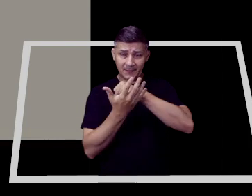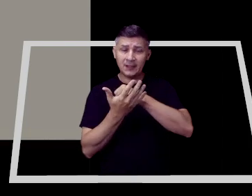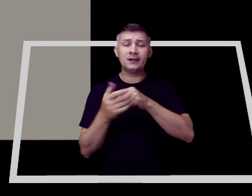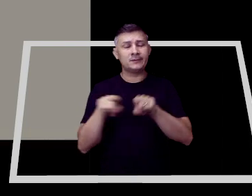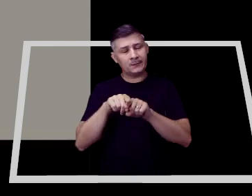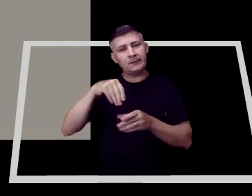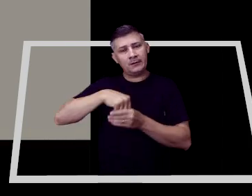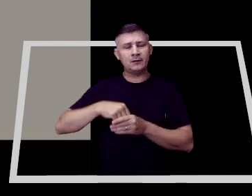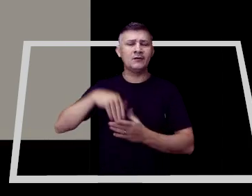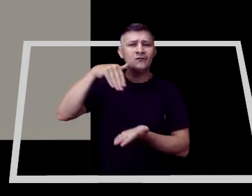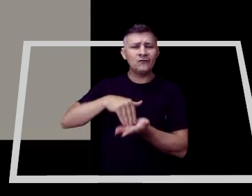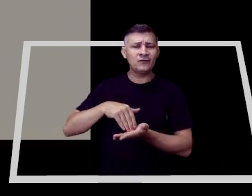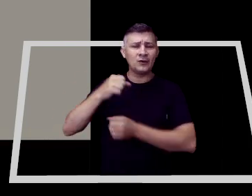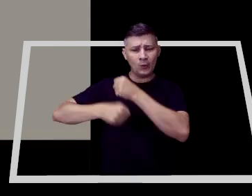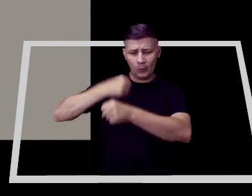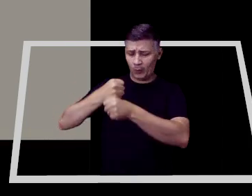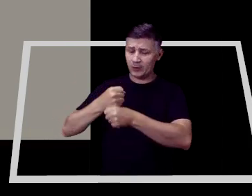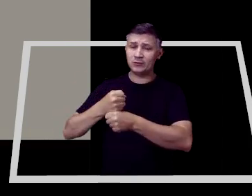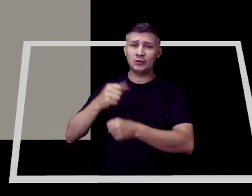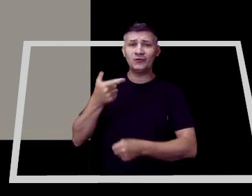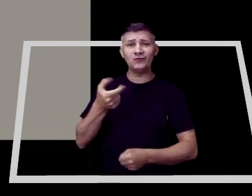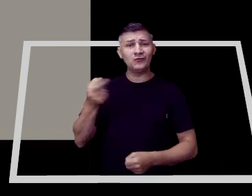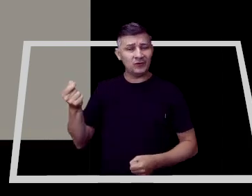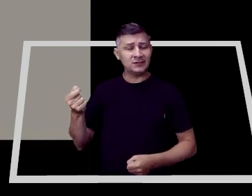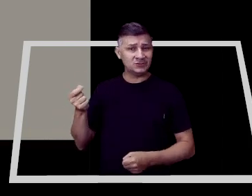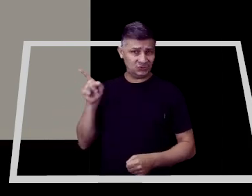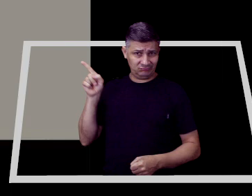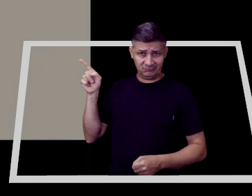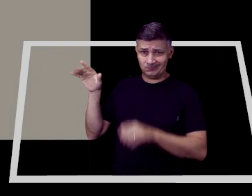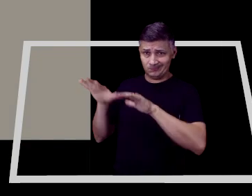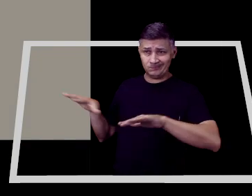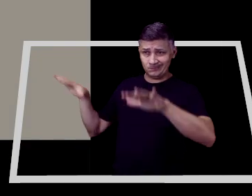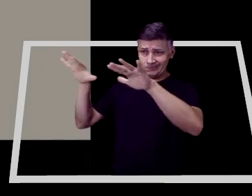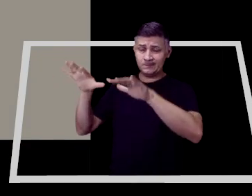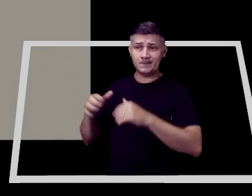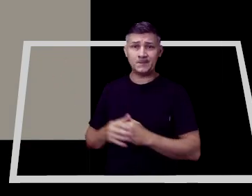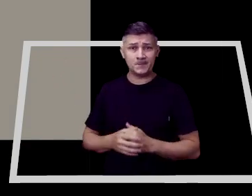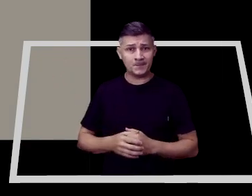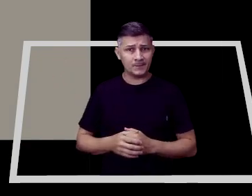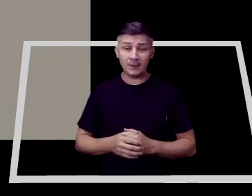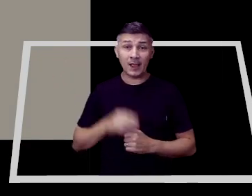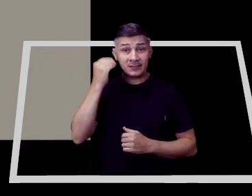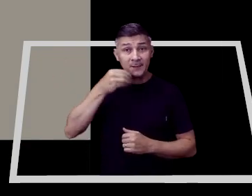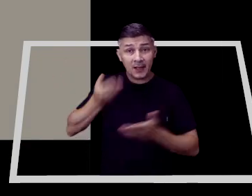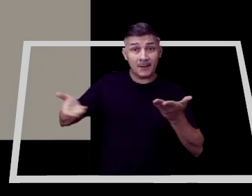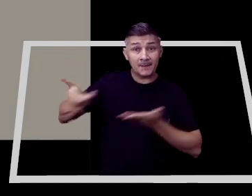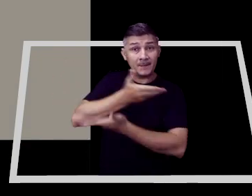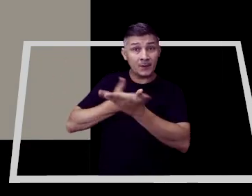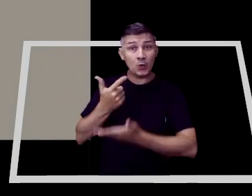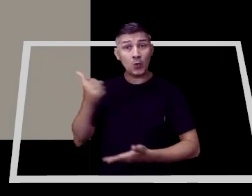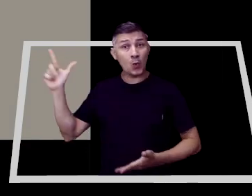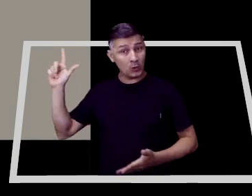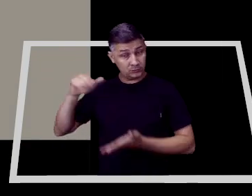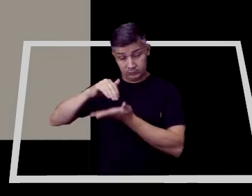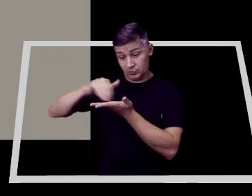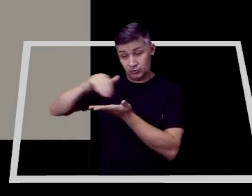gente fez esse projeto no final de 2020, também numa experiência colaborativa